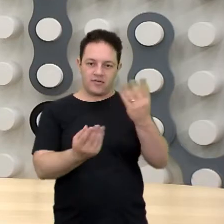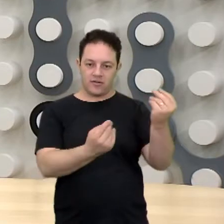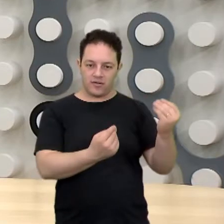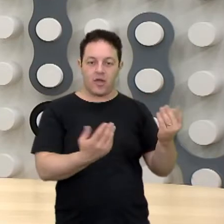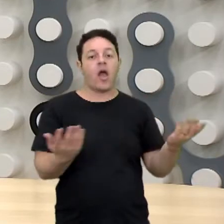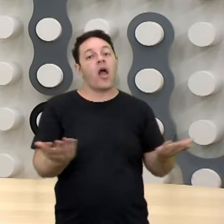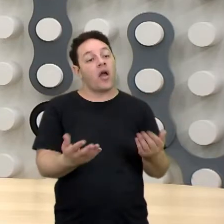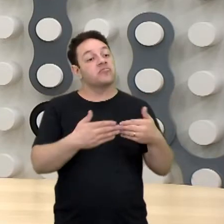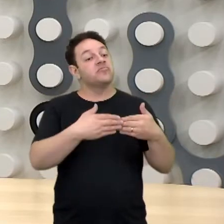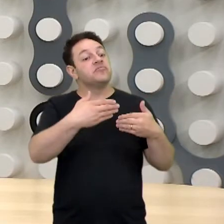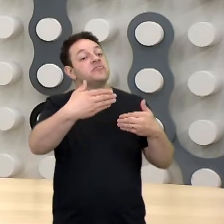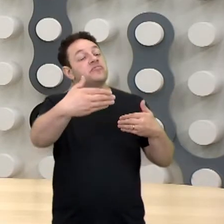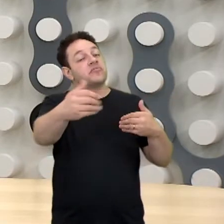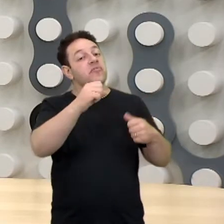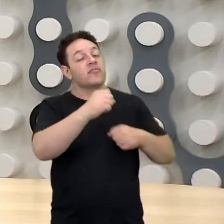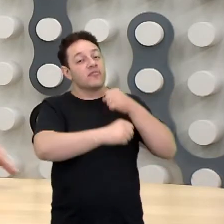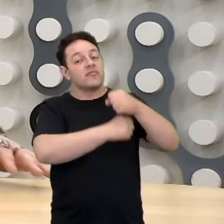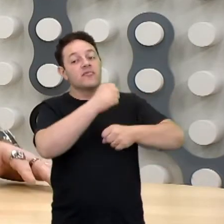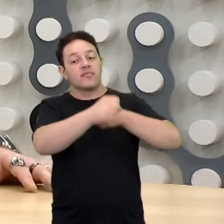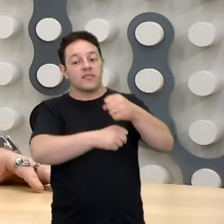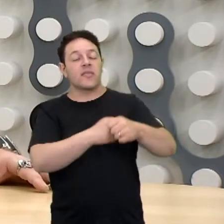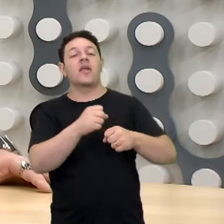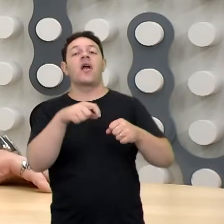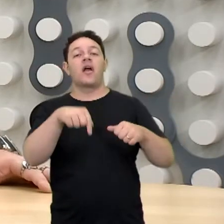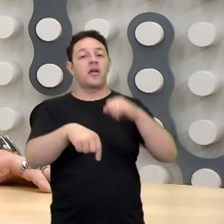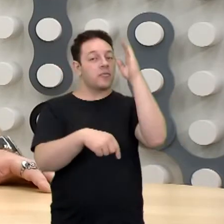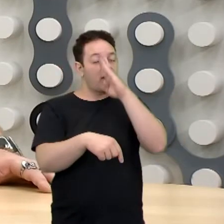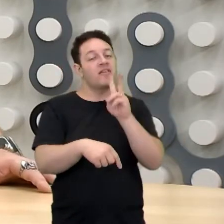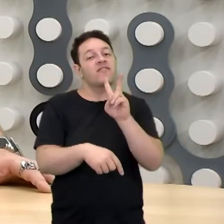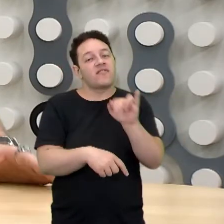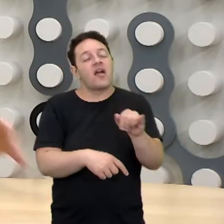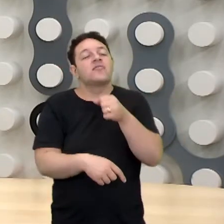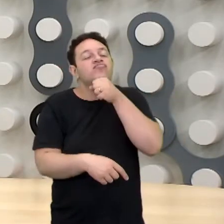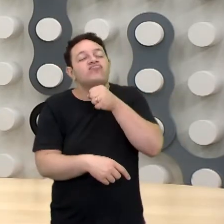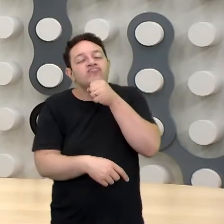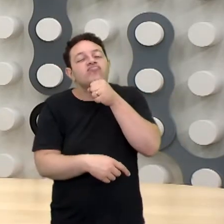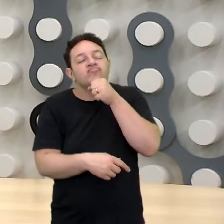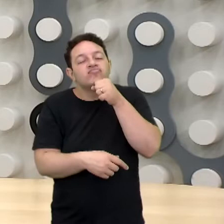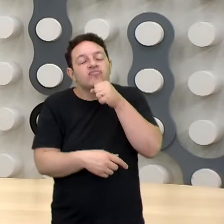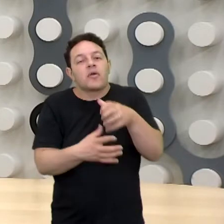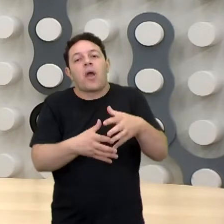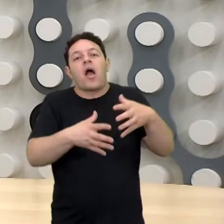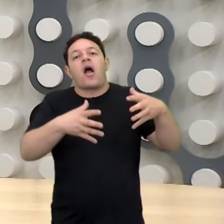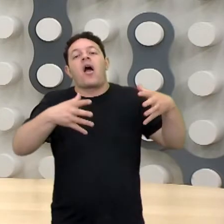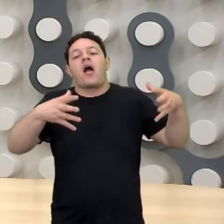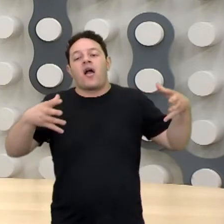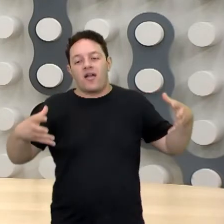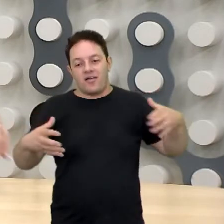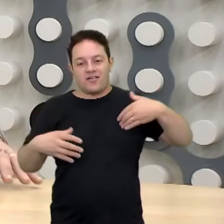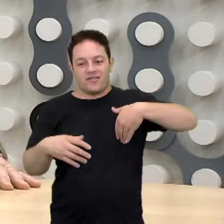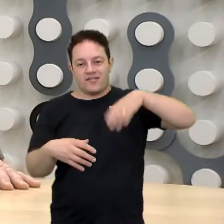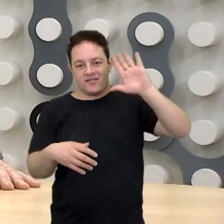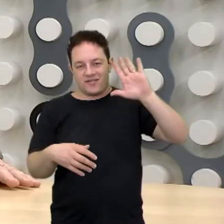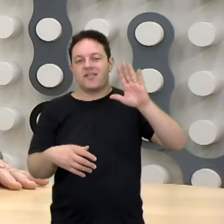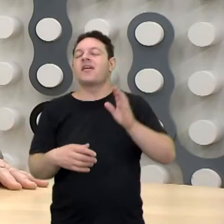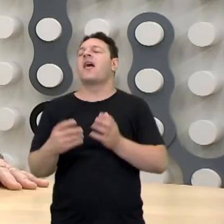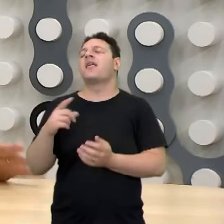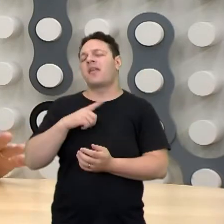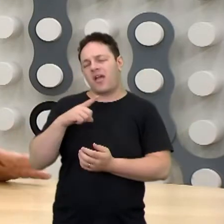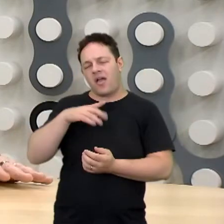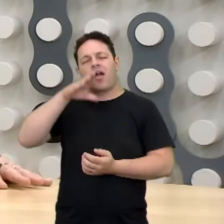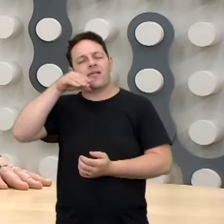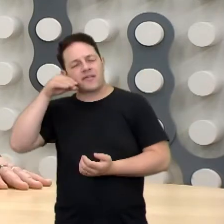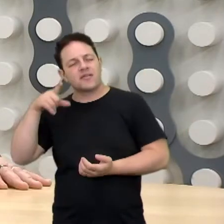vejo que a tendência, né, do país aí se tornar aí um país, né, ele vai estar adulto, mas com tendências para depois,